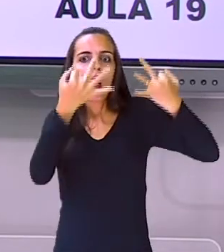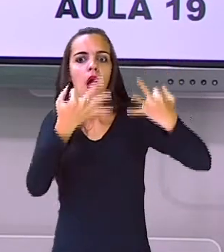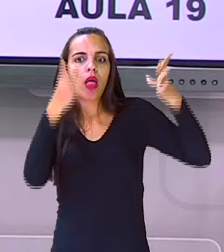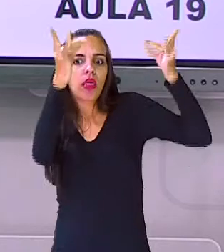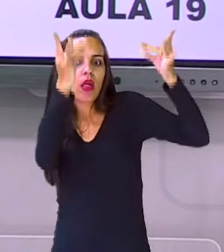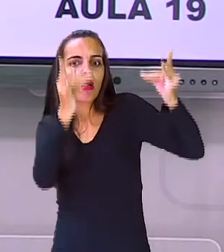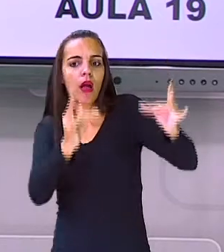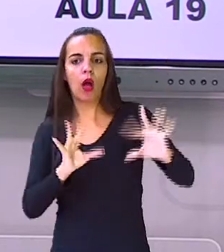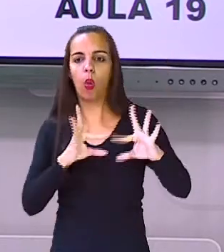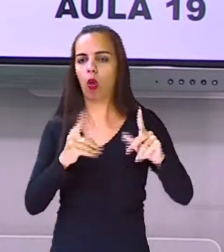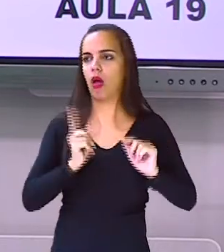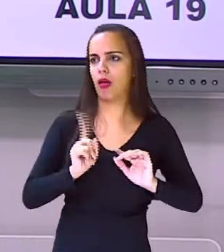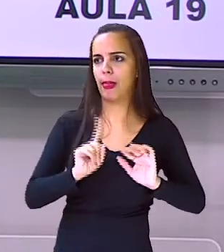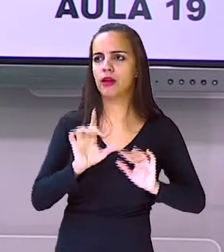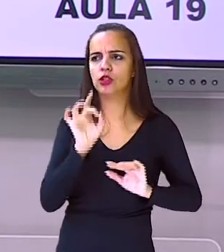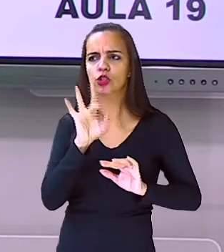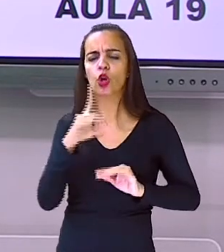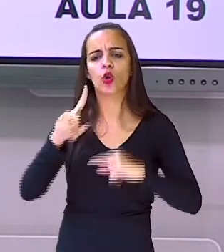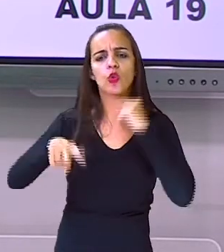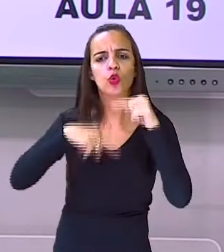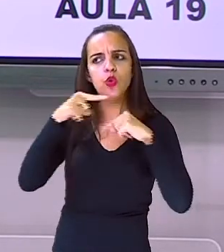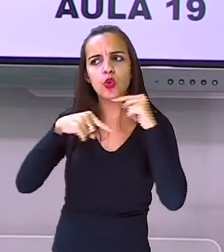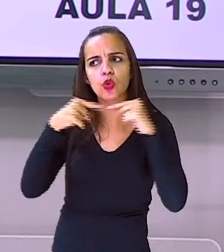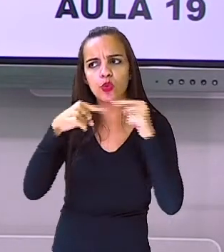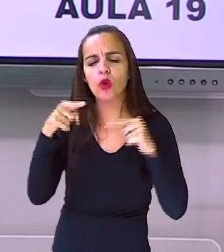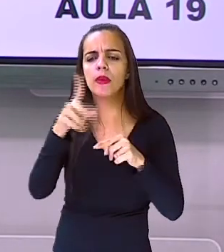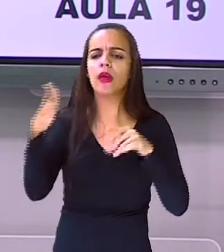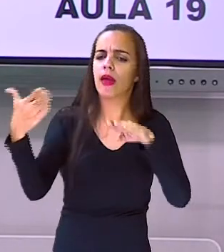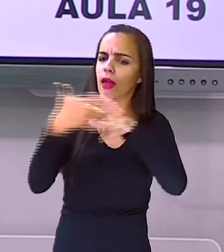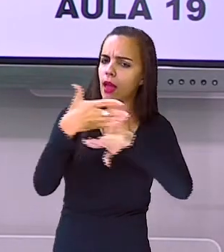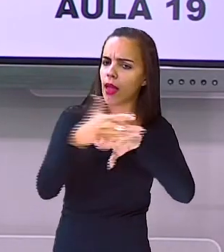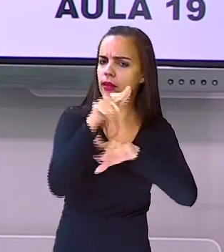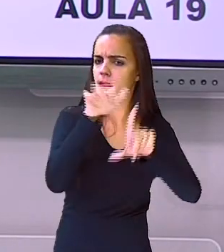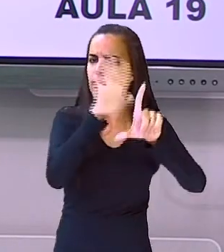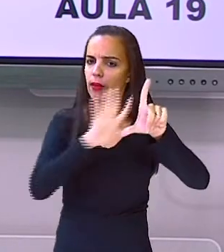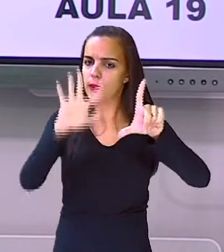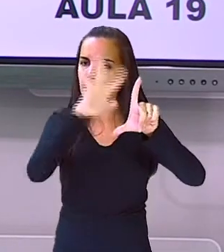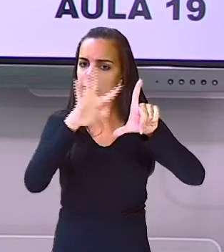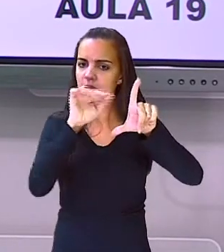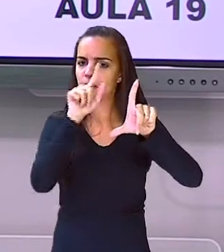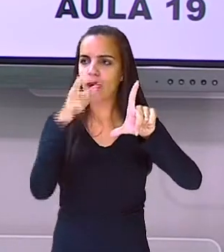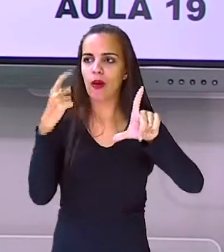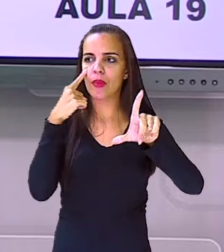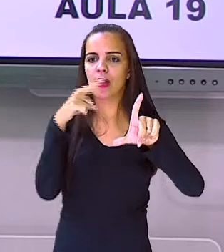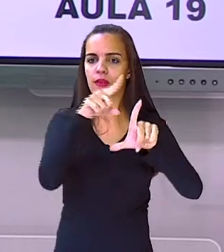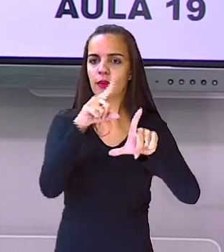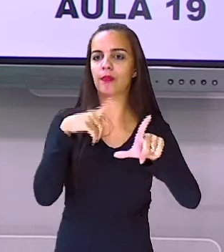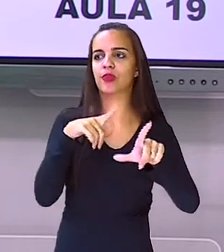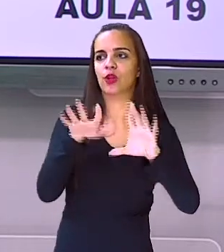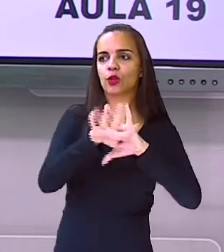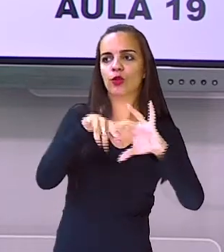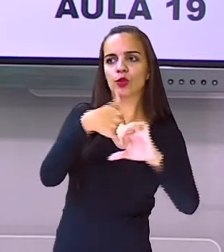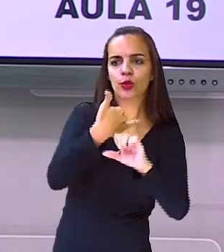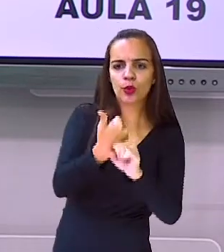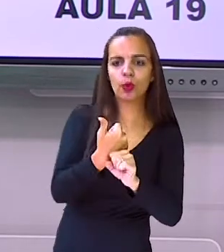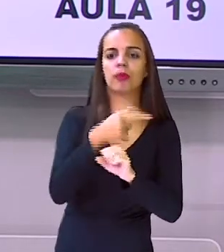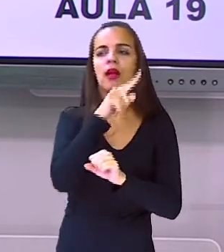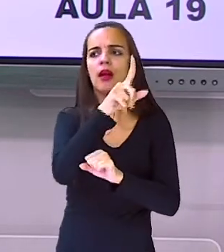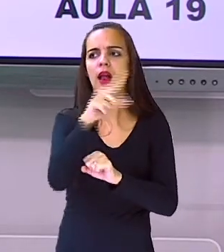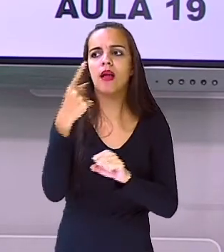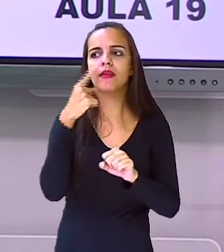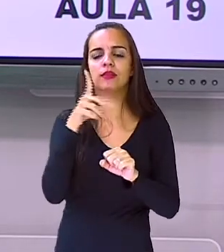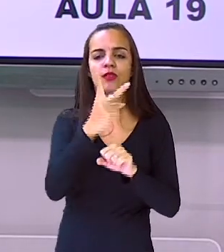pessoal? Qualquer dúvida, acesse aí a nossa plataforma, plataforma SMED GV não, né? O nosso canal do